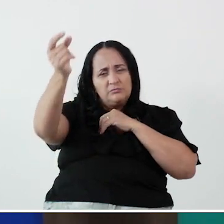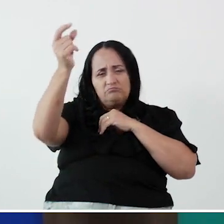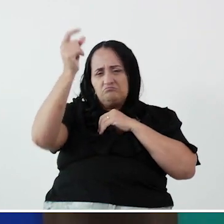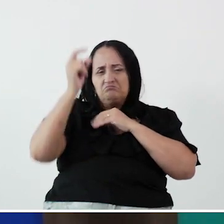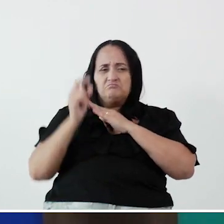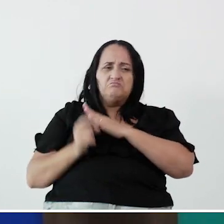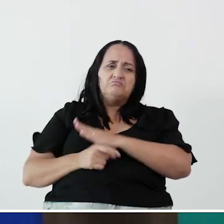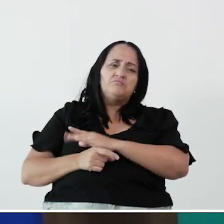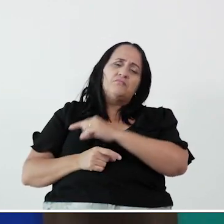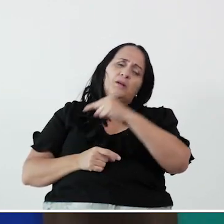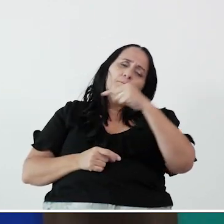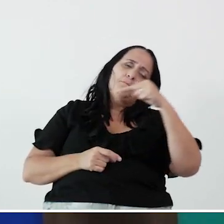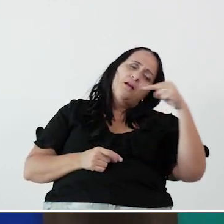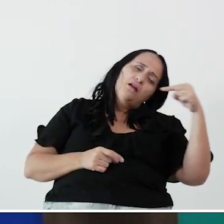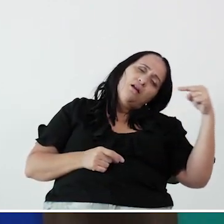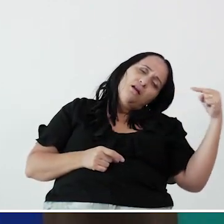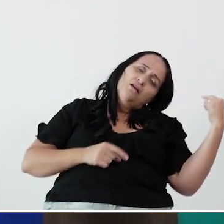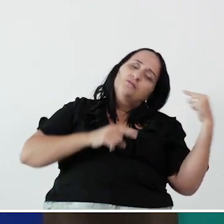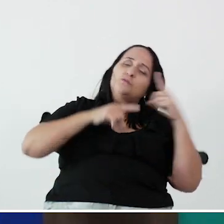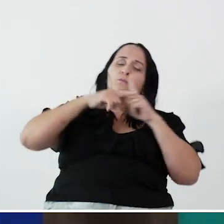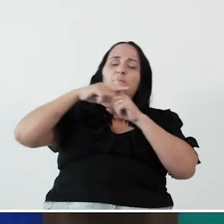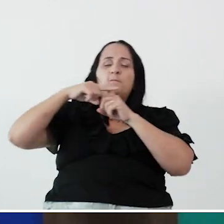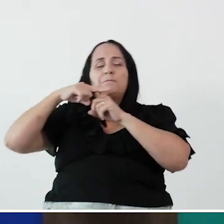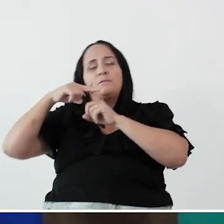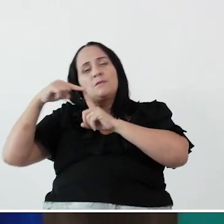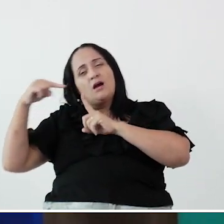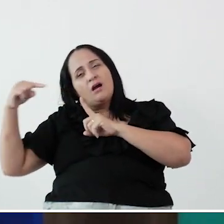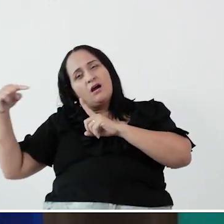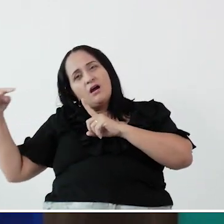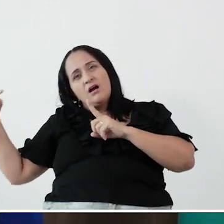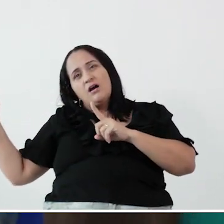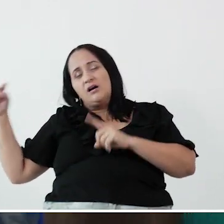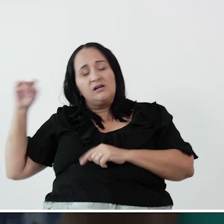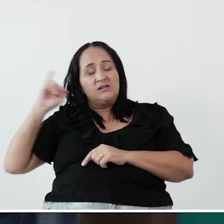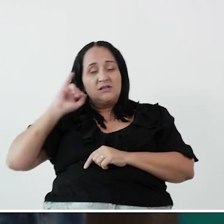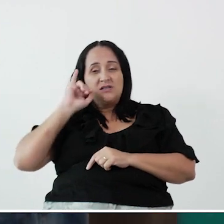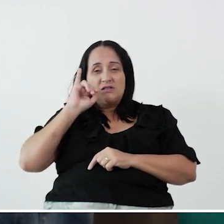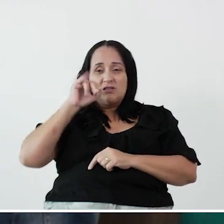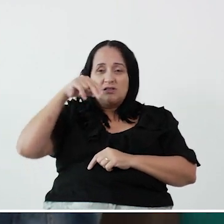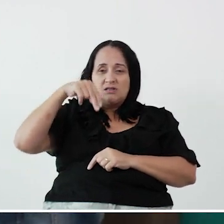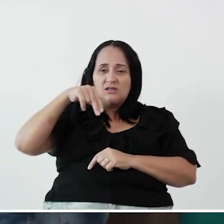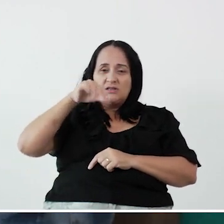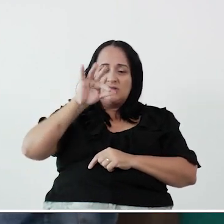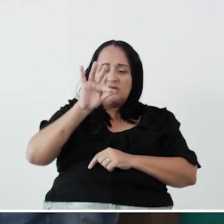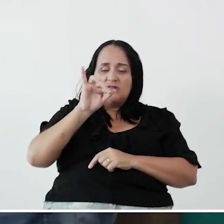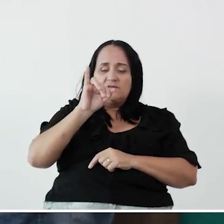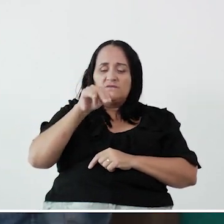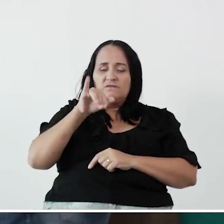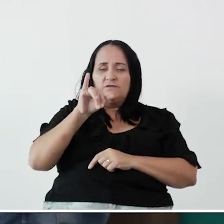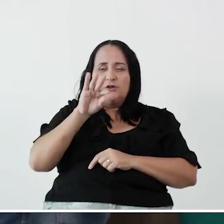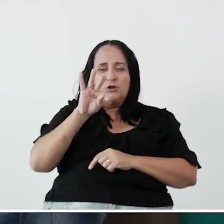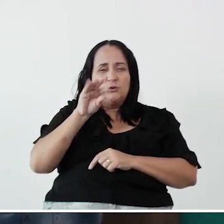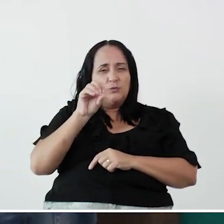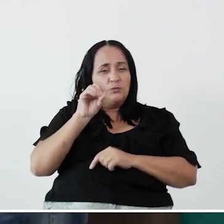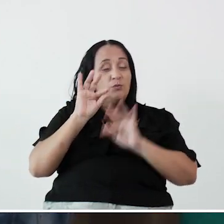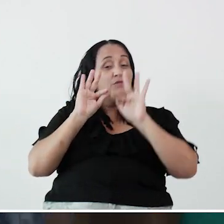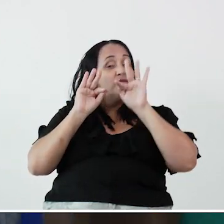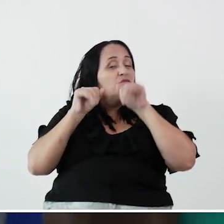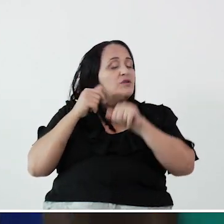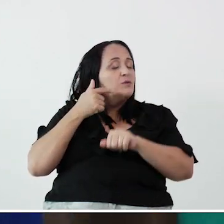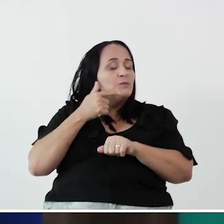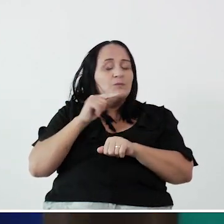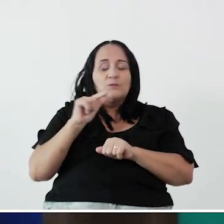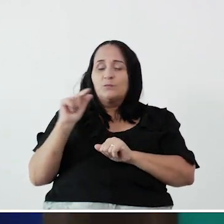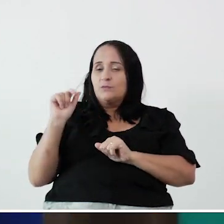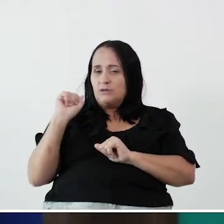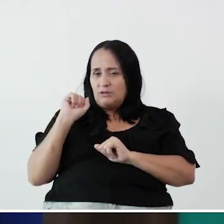infinitamente para o menos infinito e para o mais infinito. Além dos números naturais, eu tenho